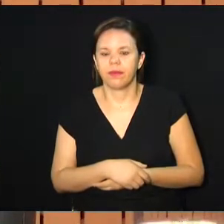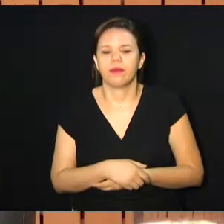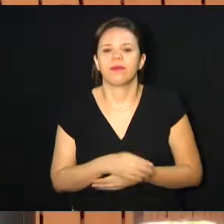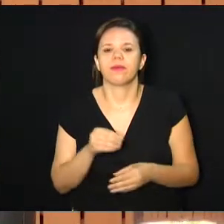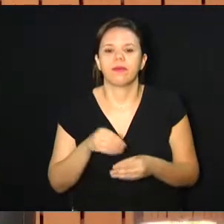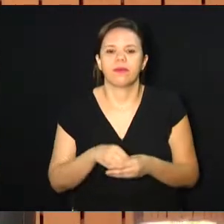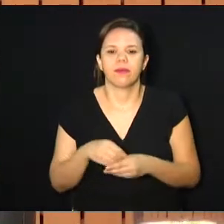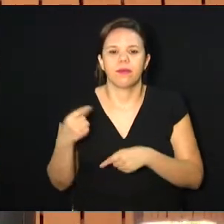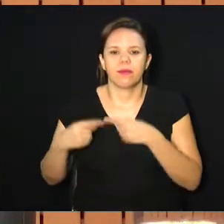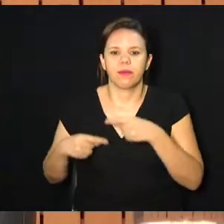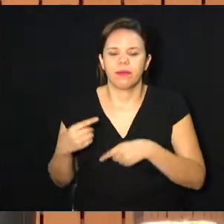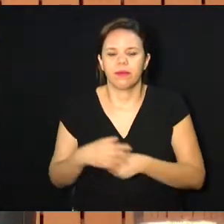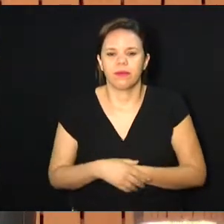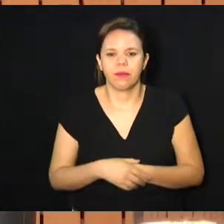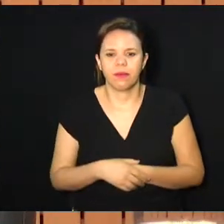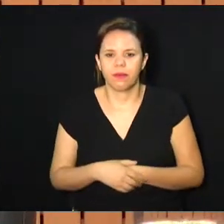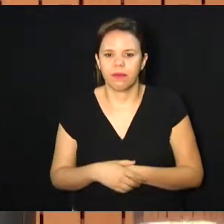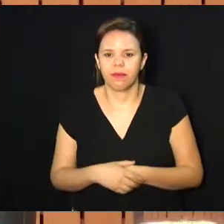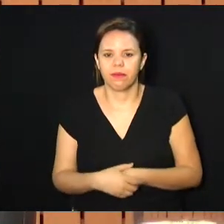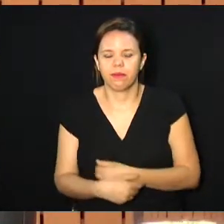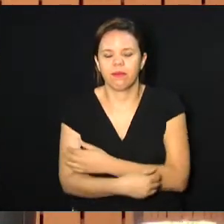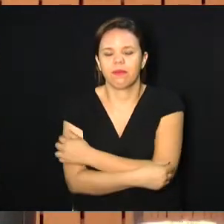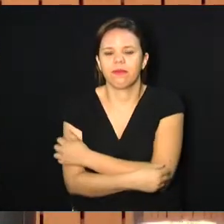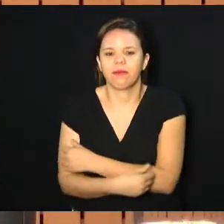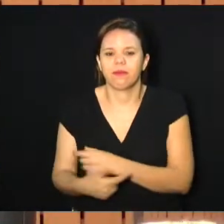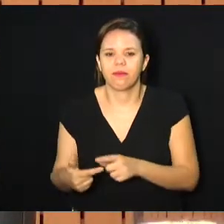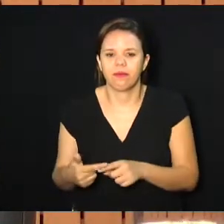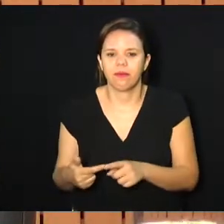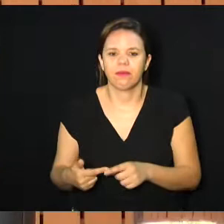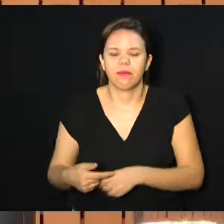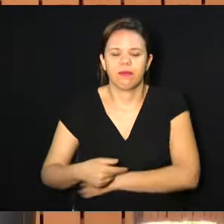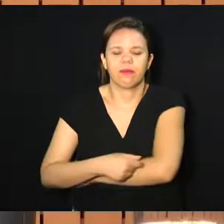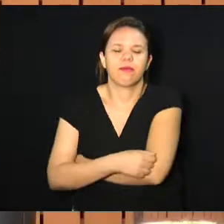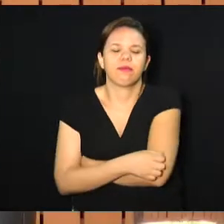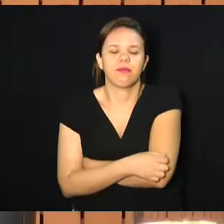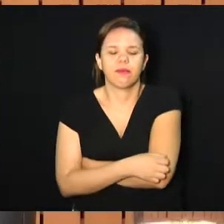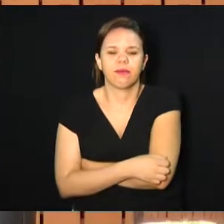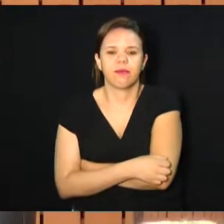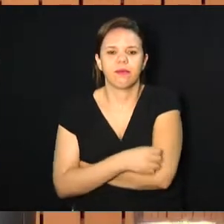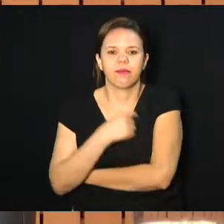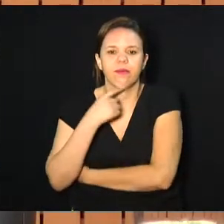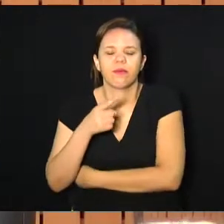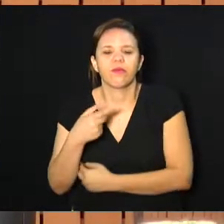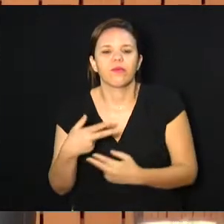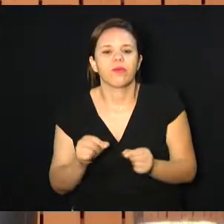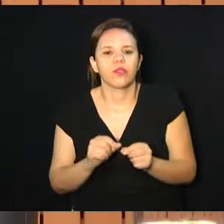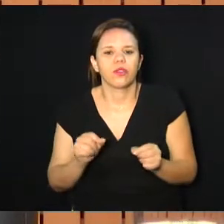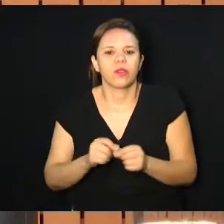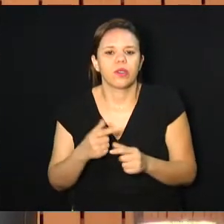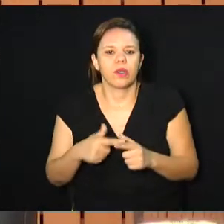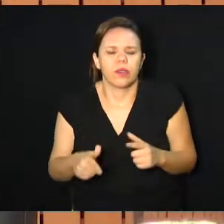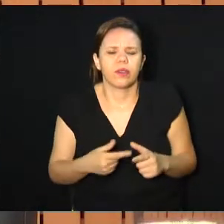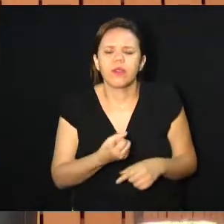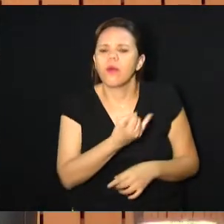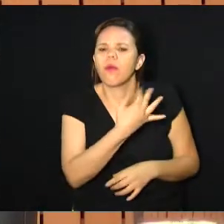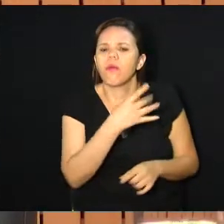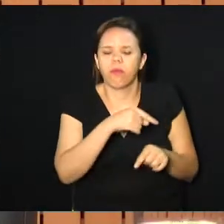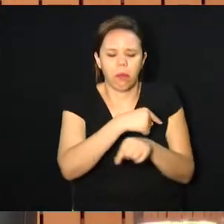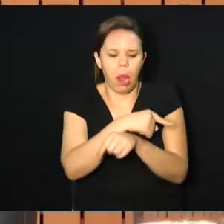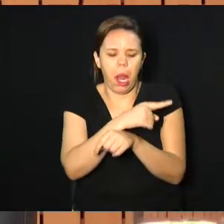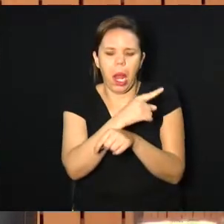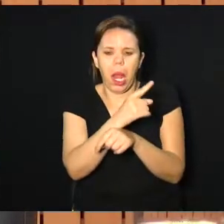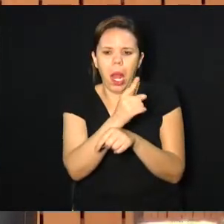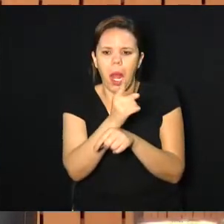dentro desse debate. Uma segunda questão é a questão do quilômetro rodado, que eu